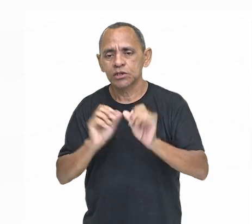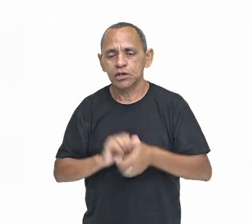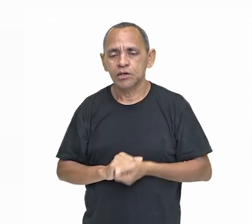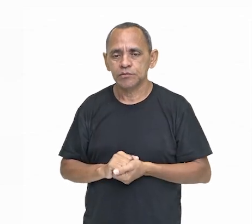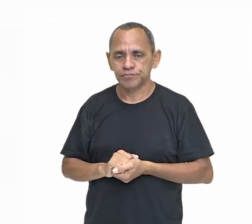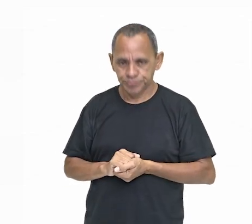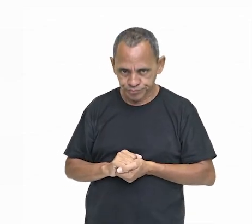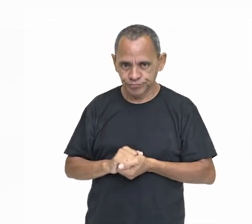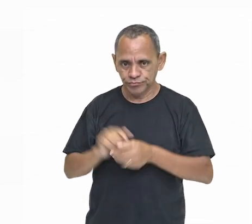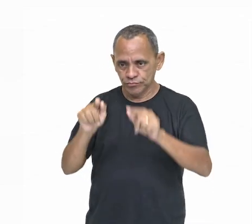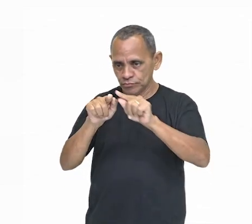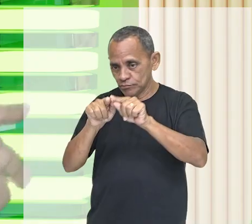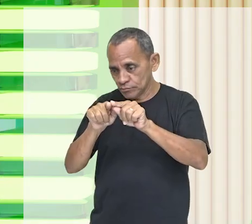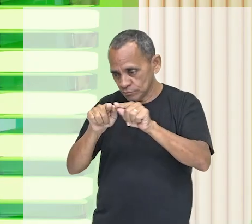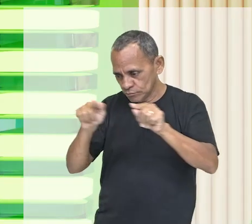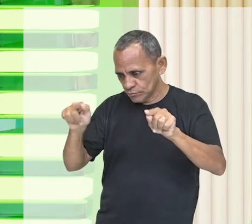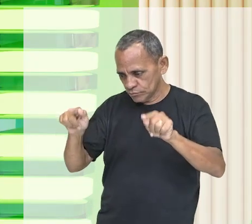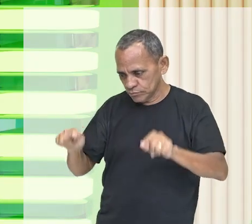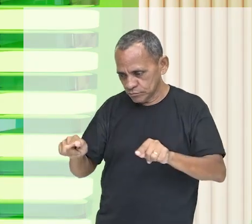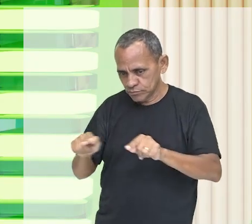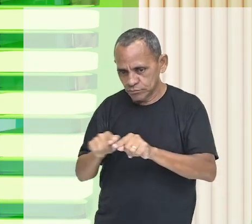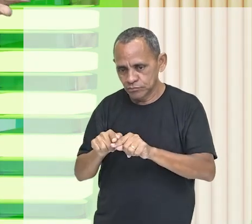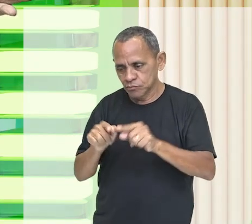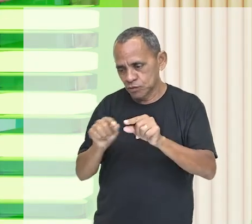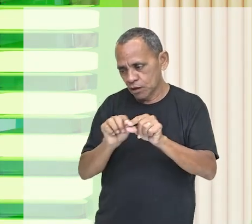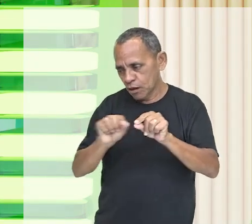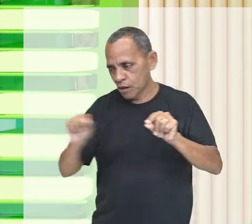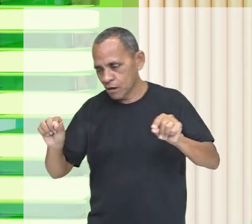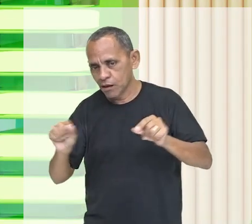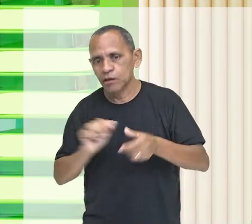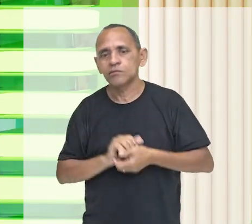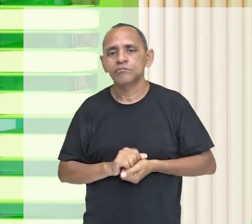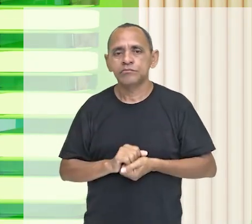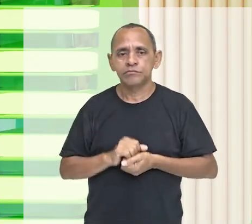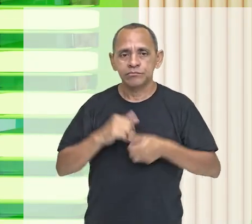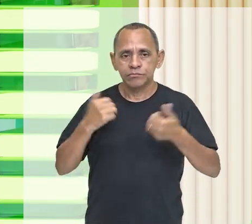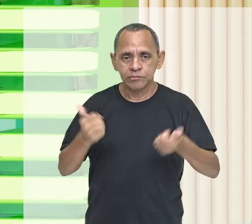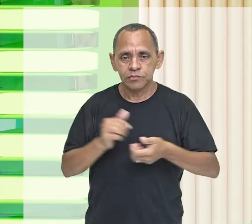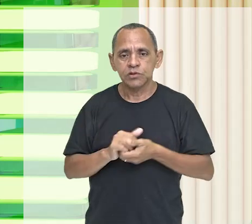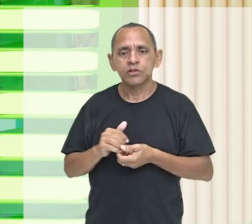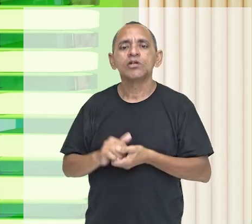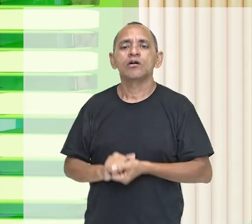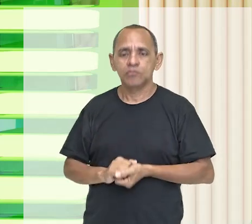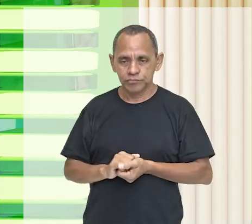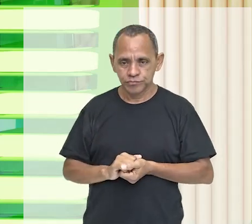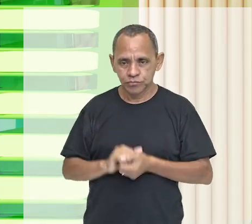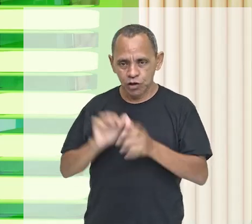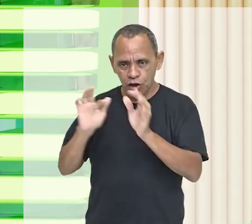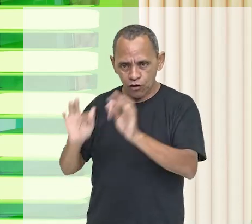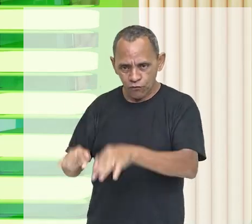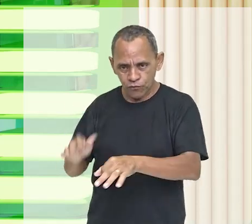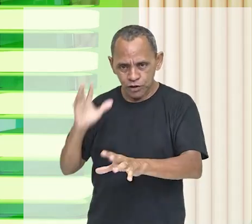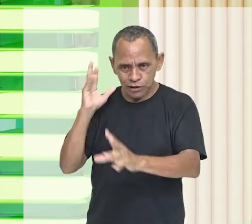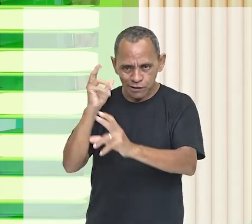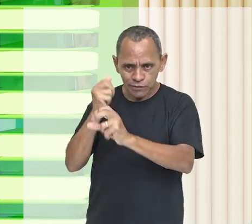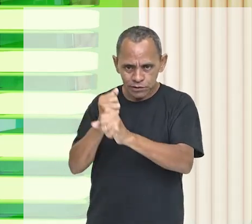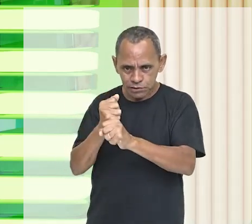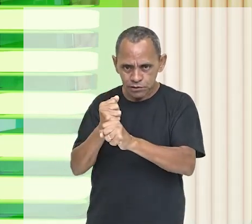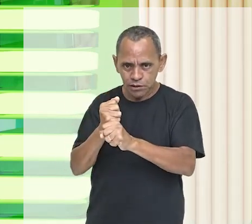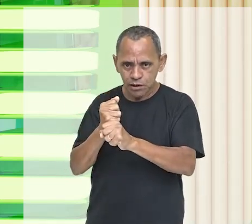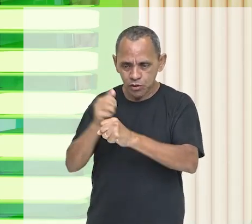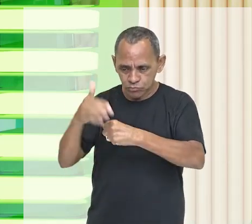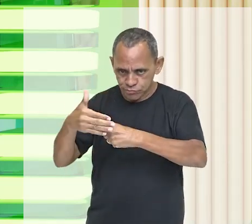horizontal. Muito bem, pessoal. Chegamos aí ao final da nossa revisão, parte 1,